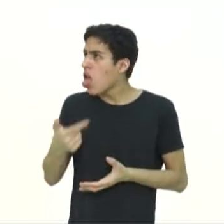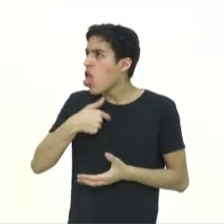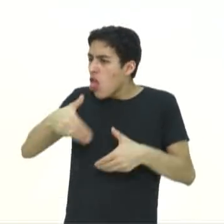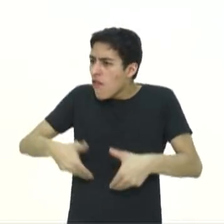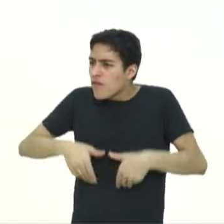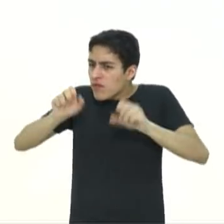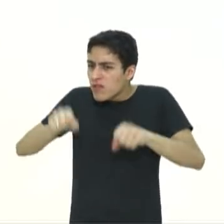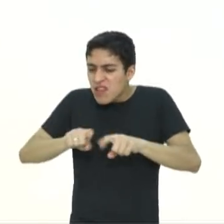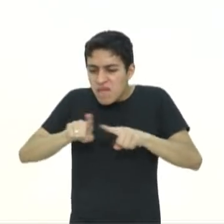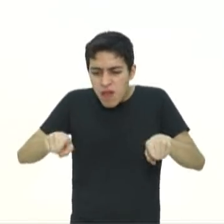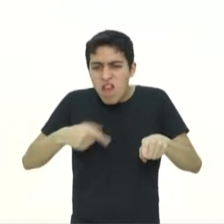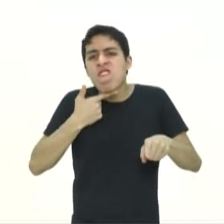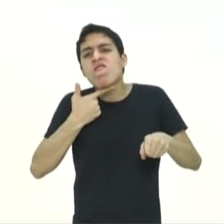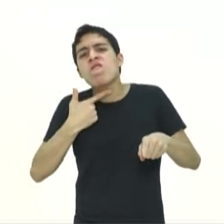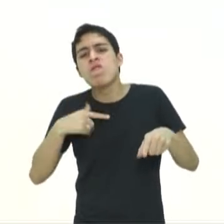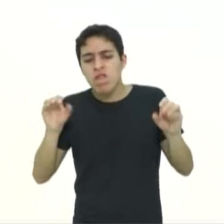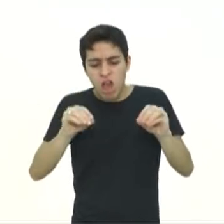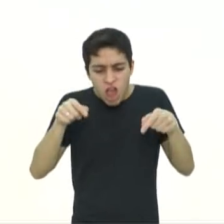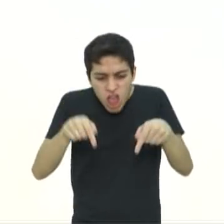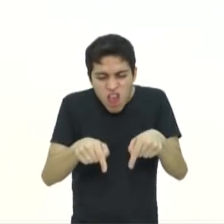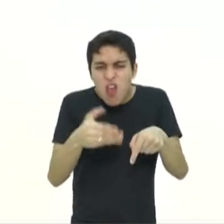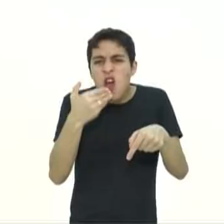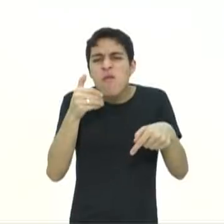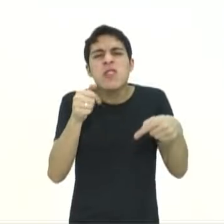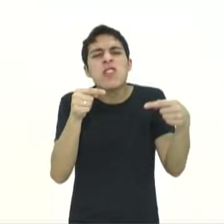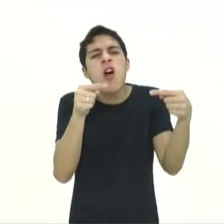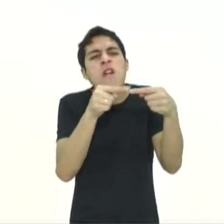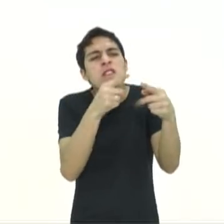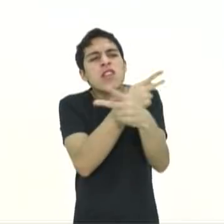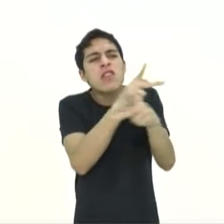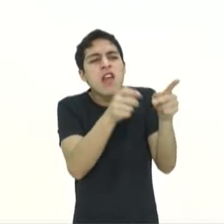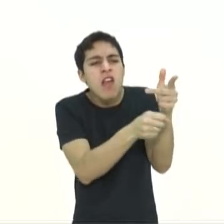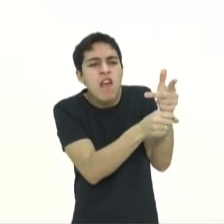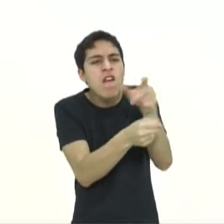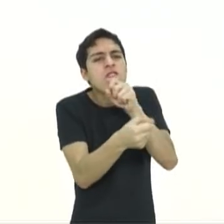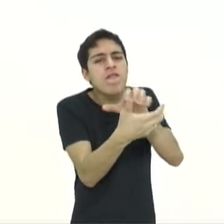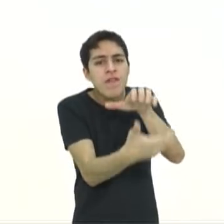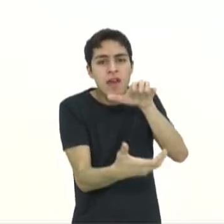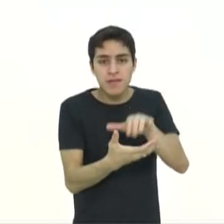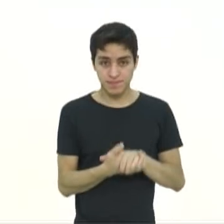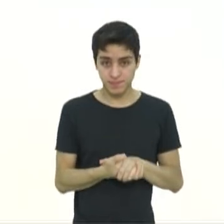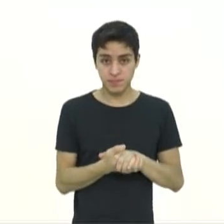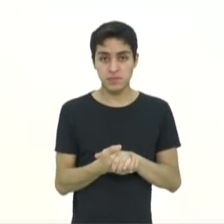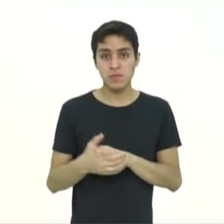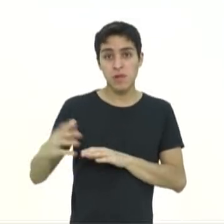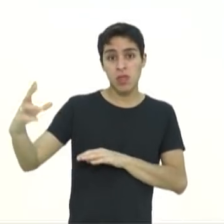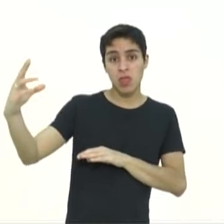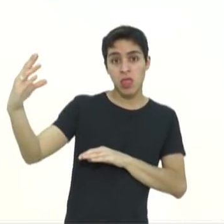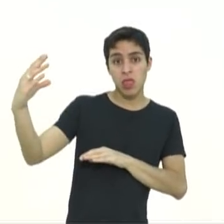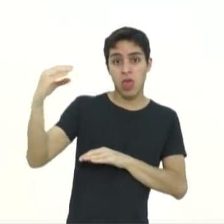tô é com vontade de comer comida de velho. Lá da cozinha, a mãe diz que